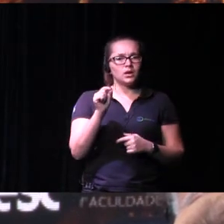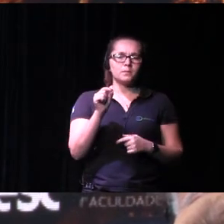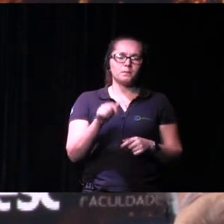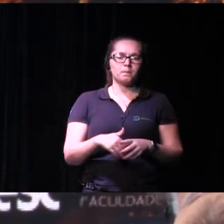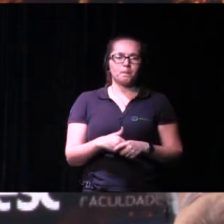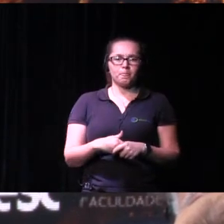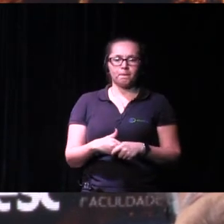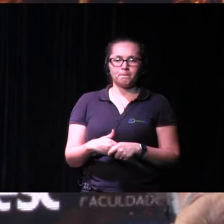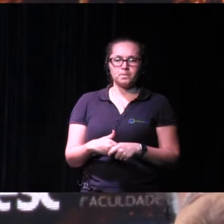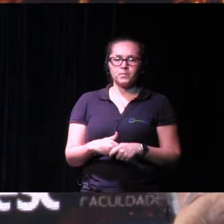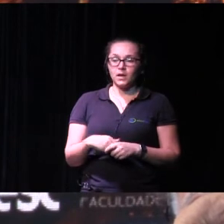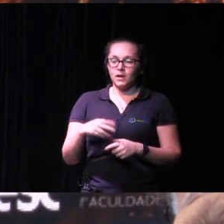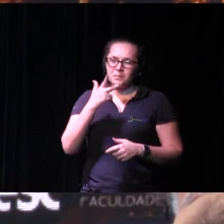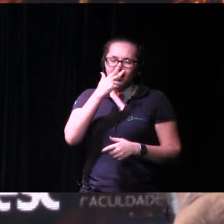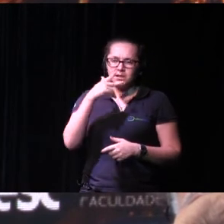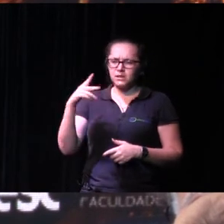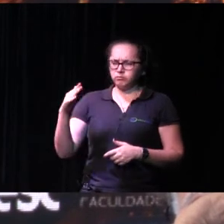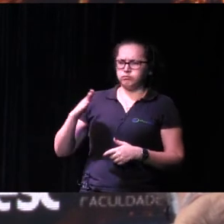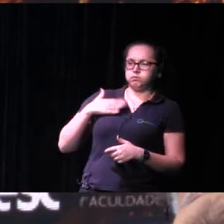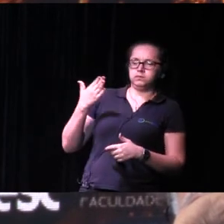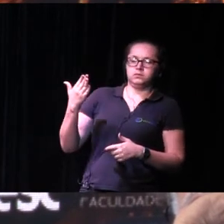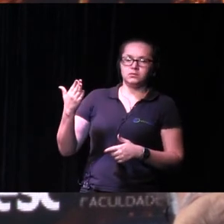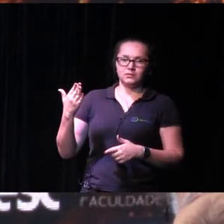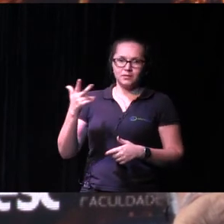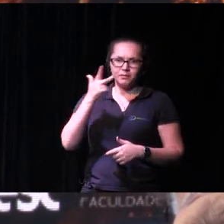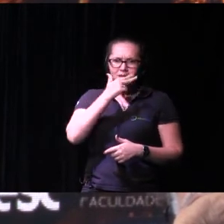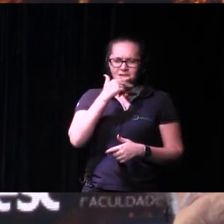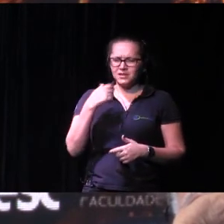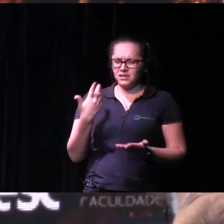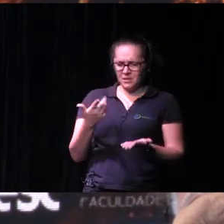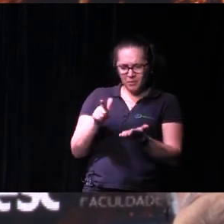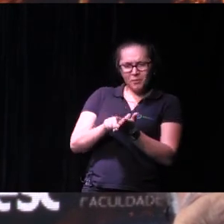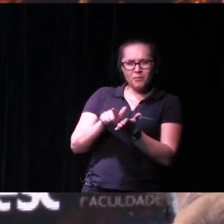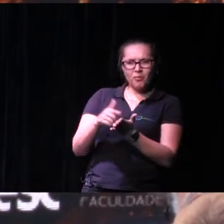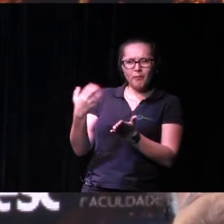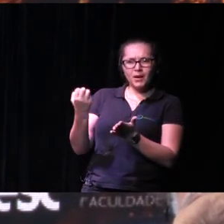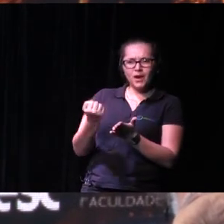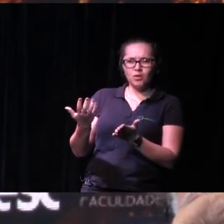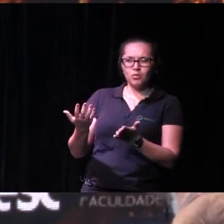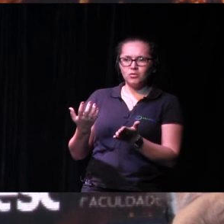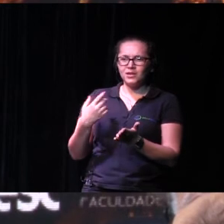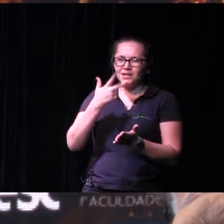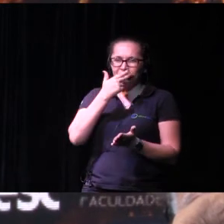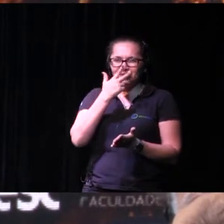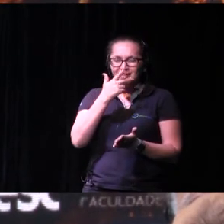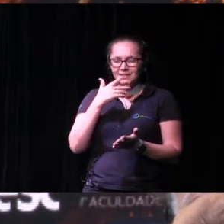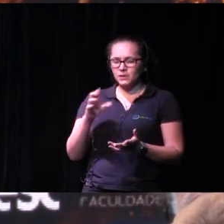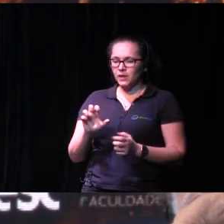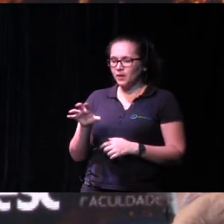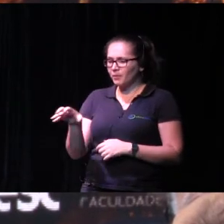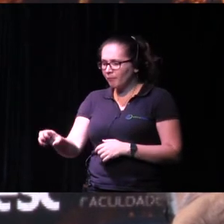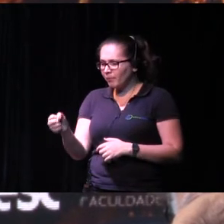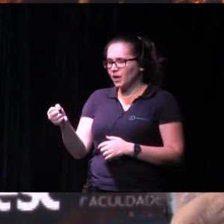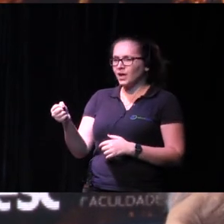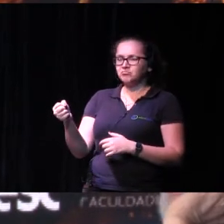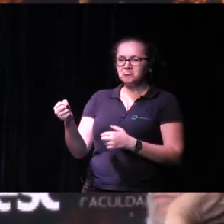susto da folha em branco como pegar uma coisa abstrata,